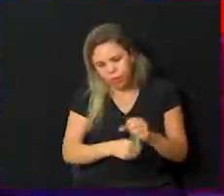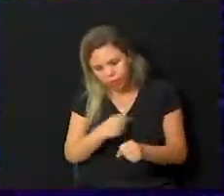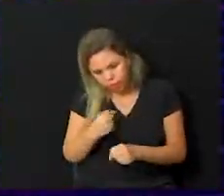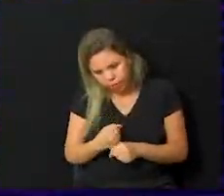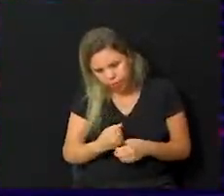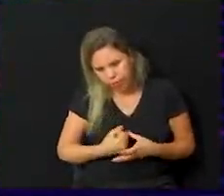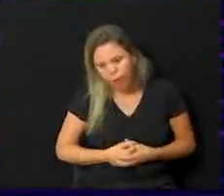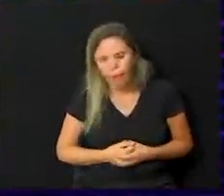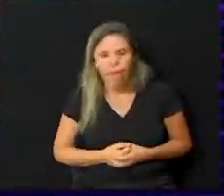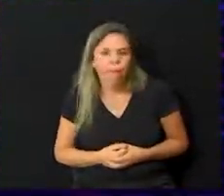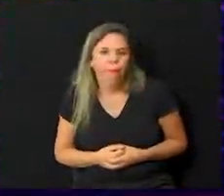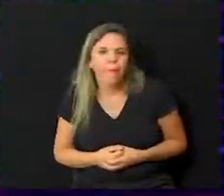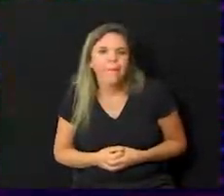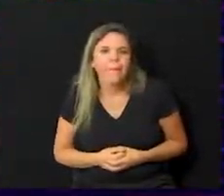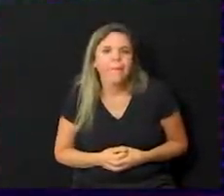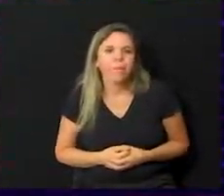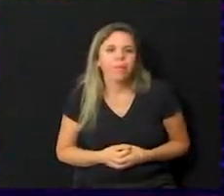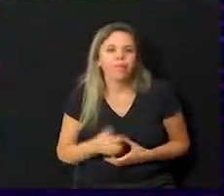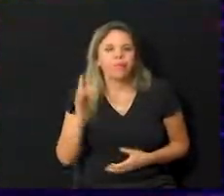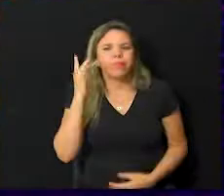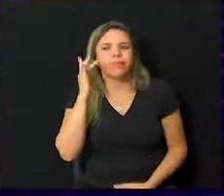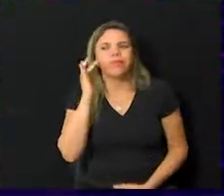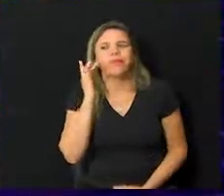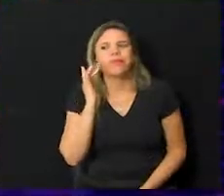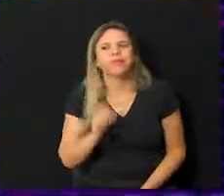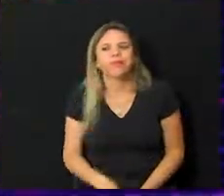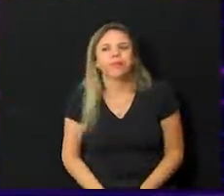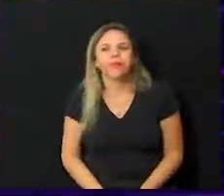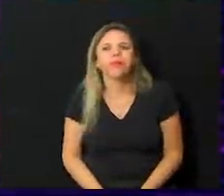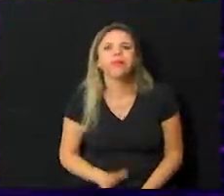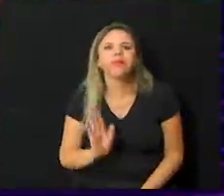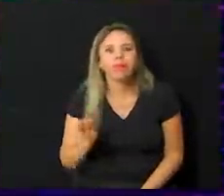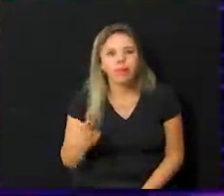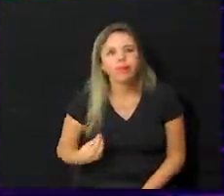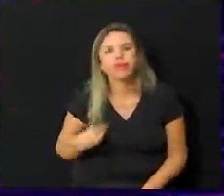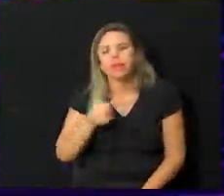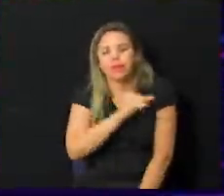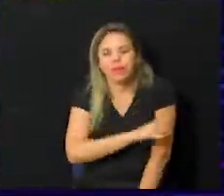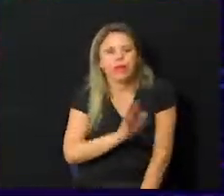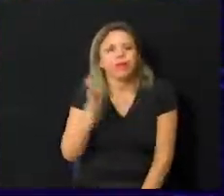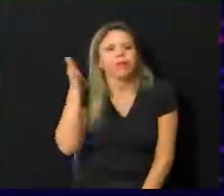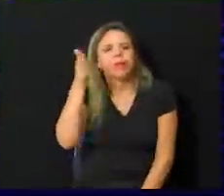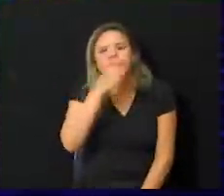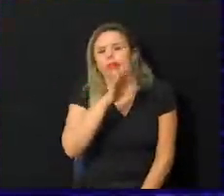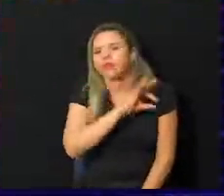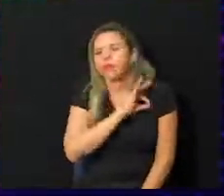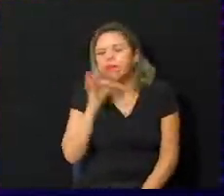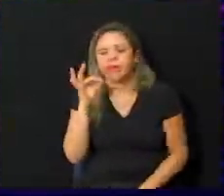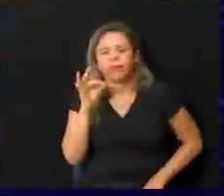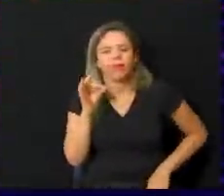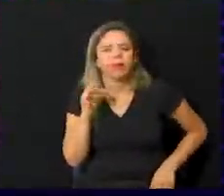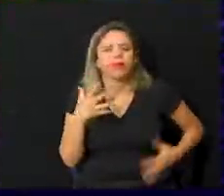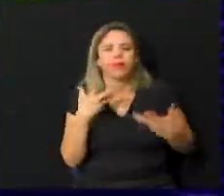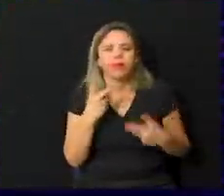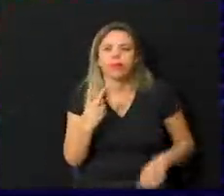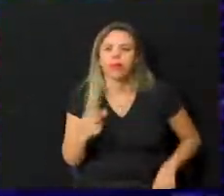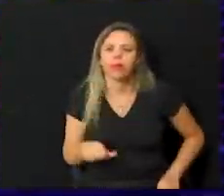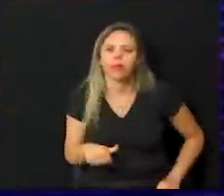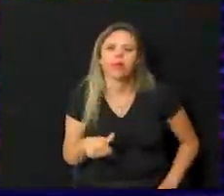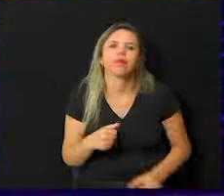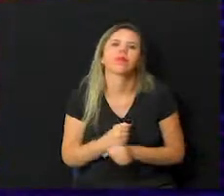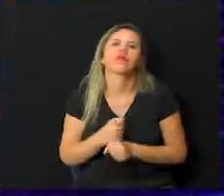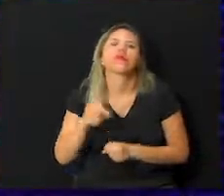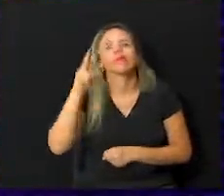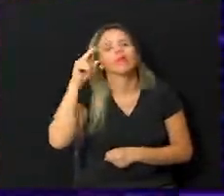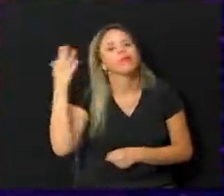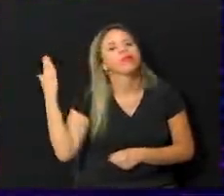mais ou menos. E eu acho que... Eu já estive na Bienal do Rio de Janeiro, foi uma sensação incrível, em 2017.